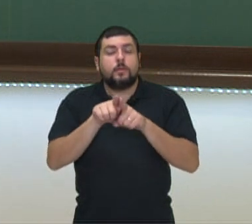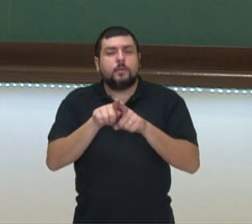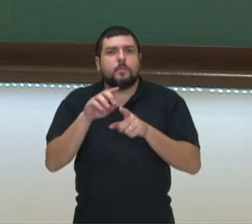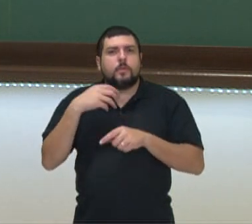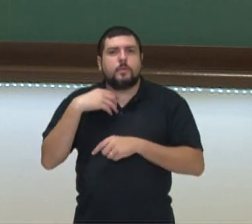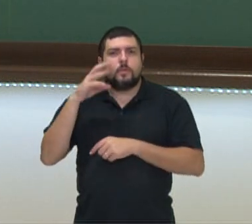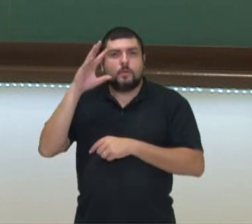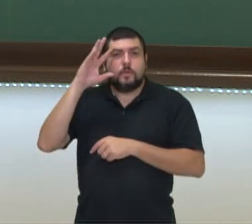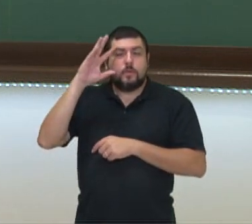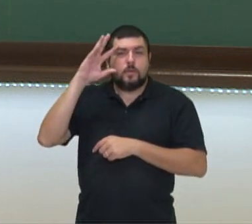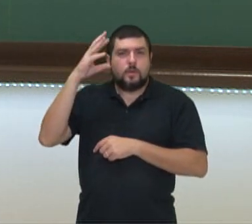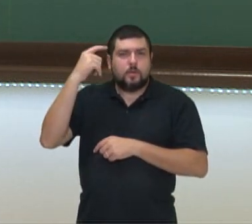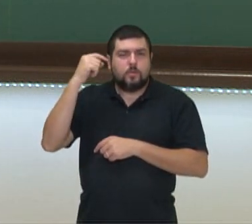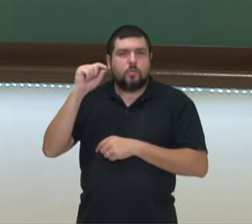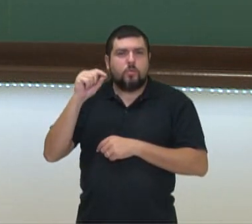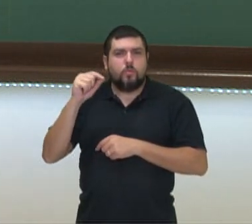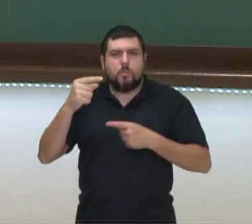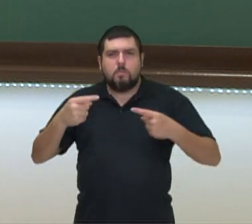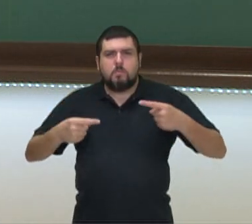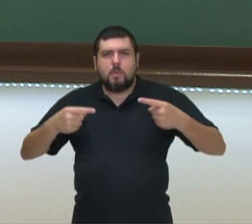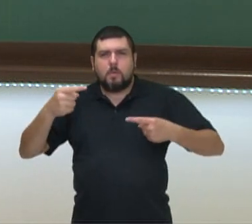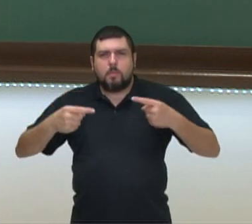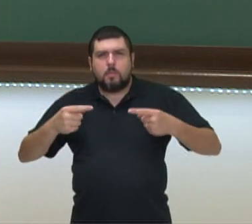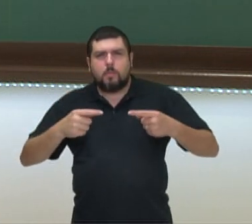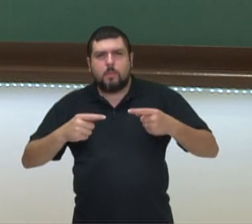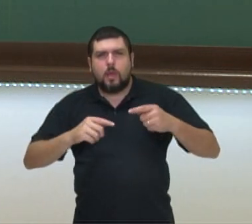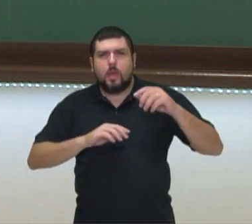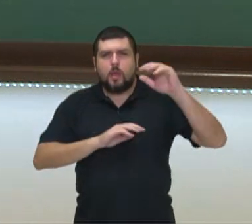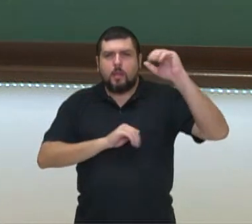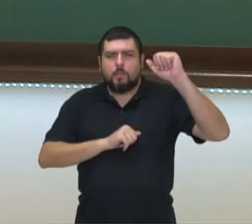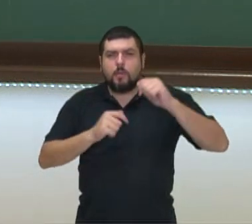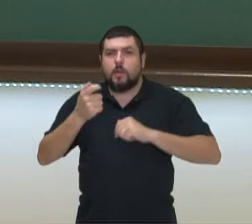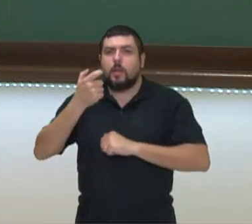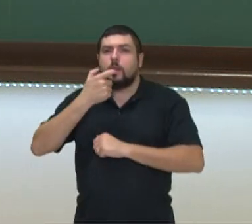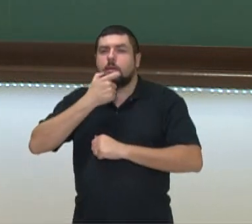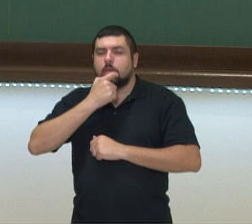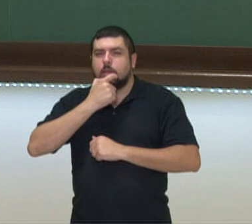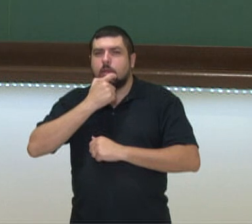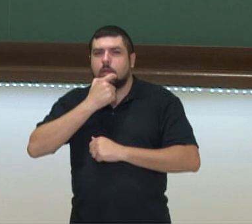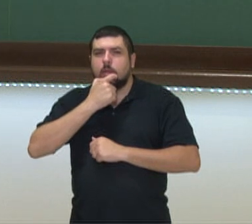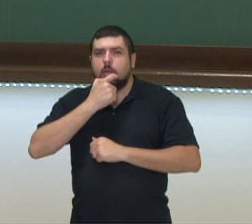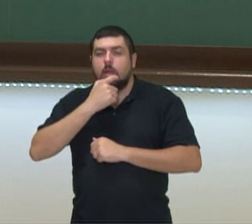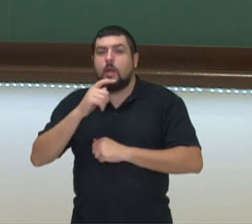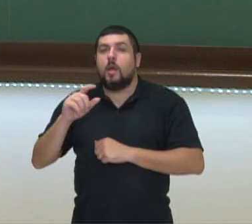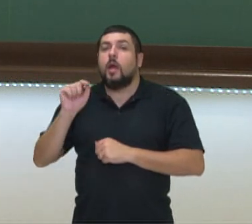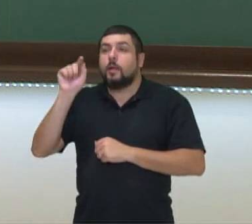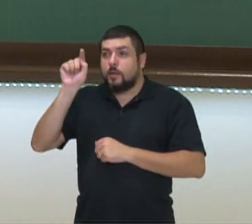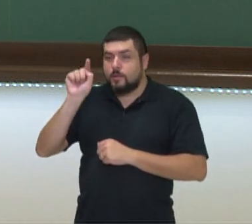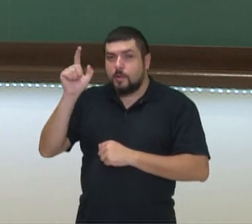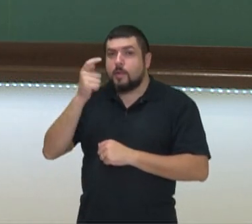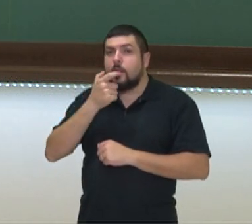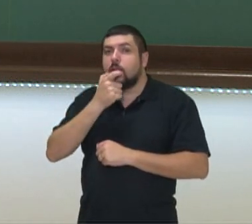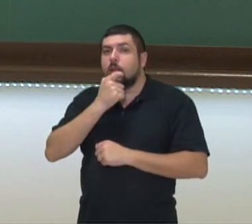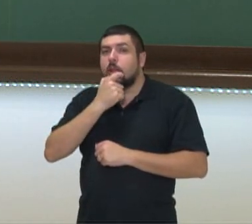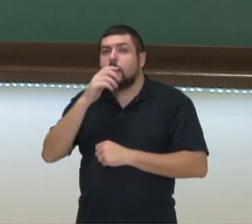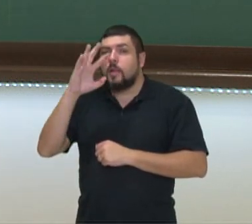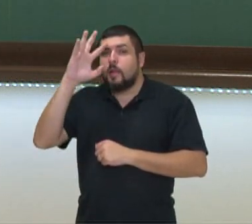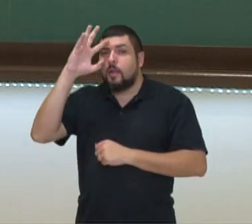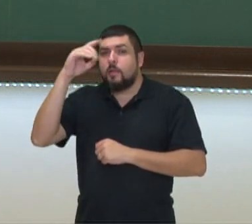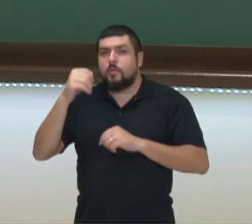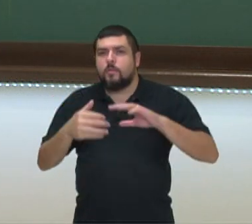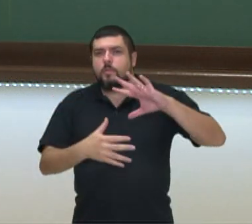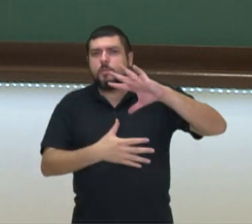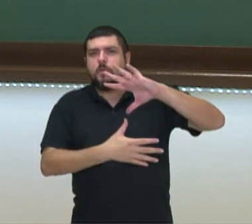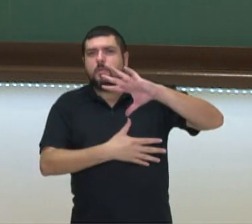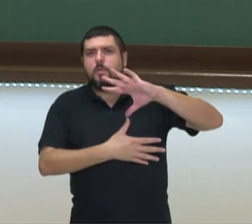dessa disputa entre Inglaterra e Espanha, a atacar as possessões espanholas na América. Algumas dessas